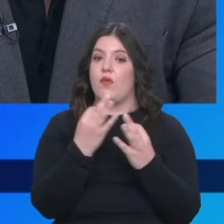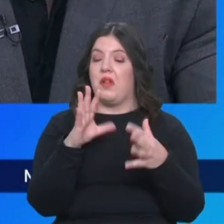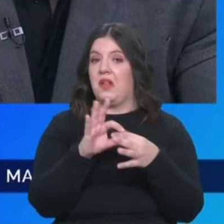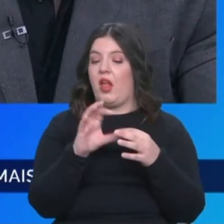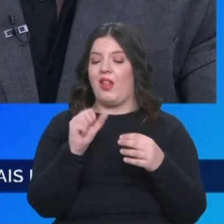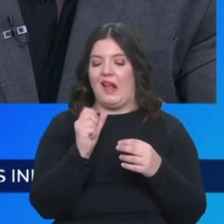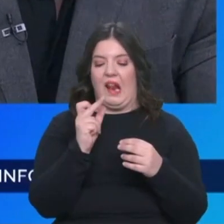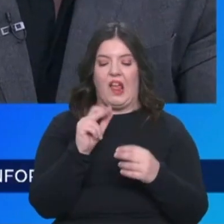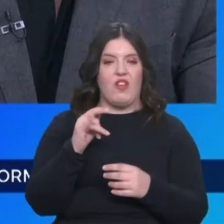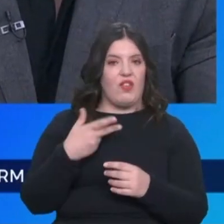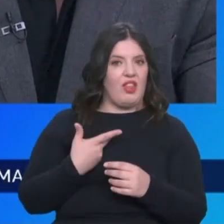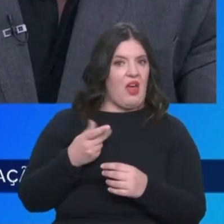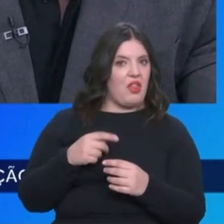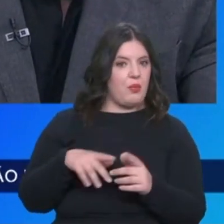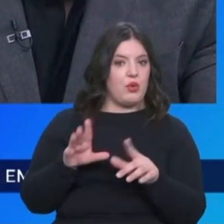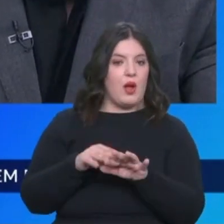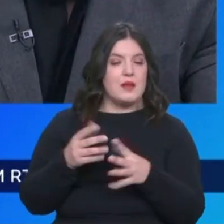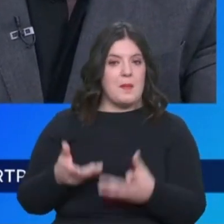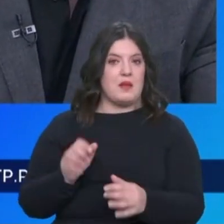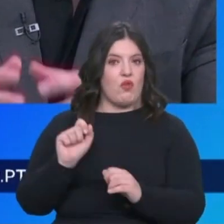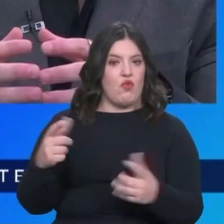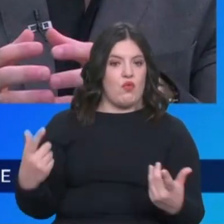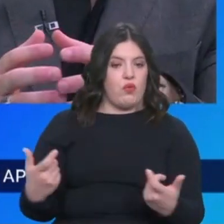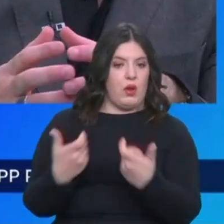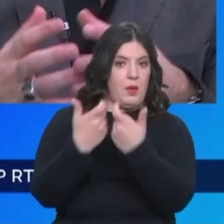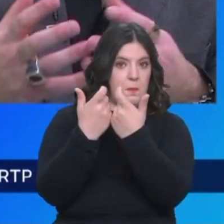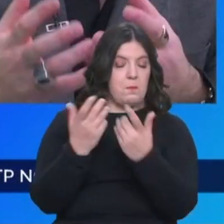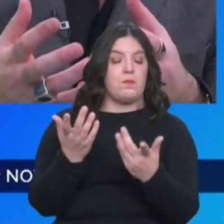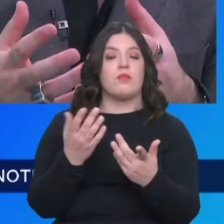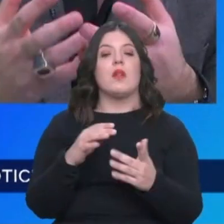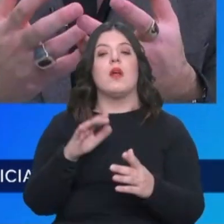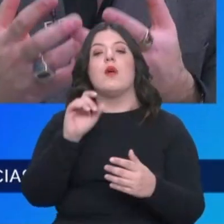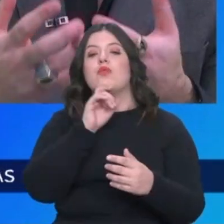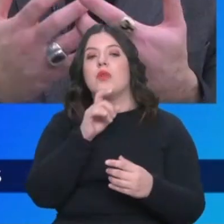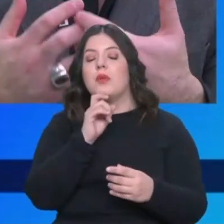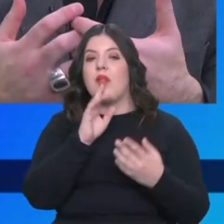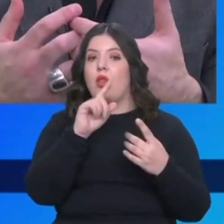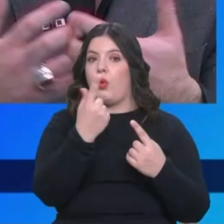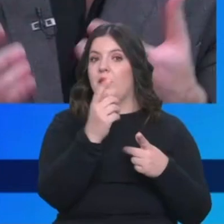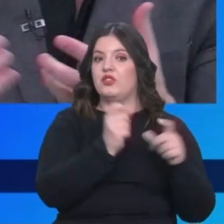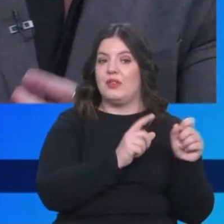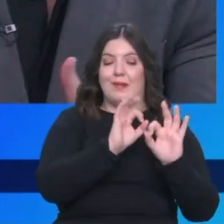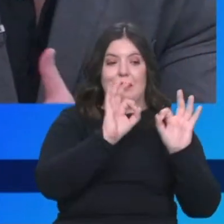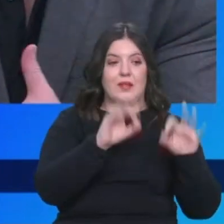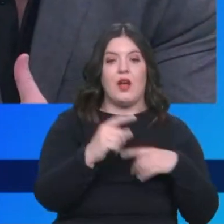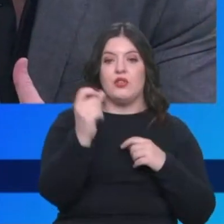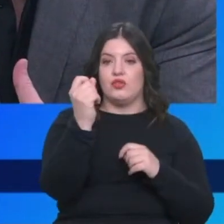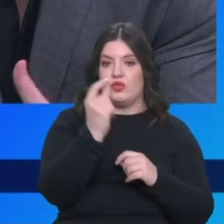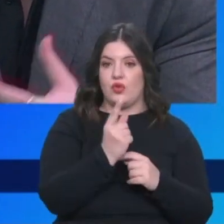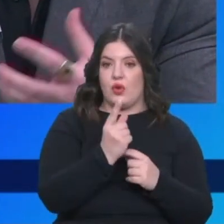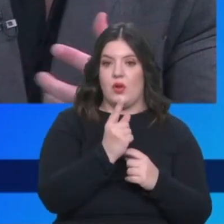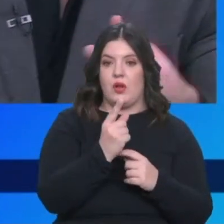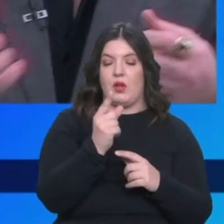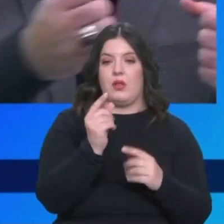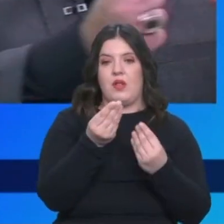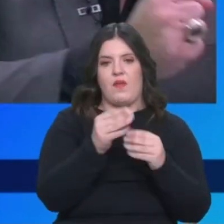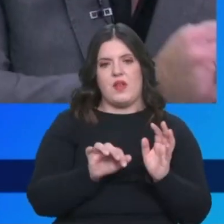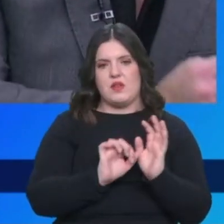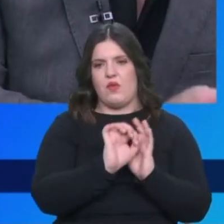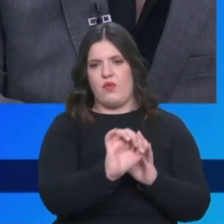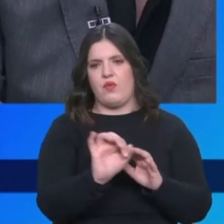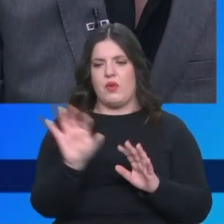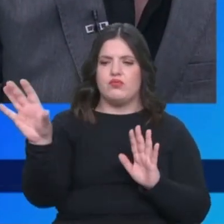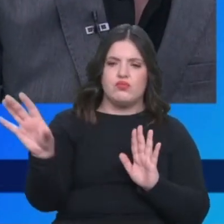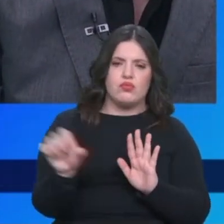gravitacionais. Então, este estudo diz o seguinte: qual é a capacidade, a probabilidade de uma estrela como o Sol, ainda por cima na sua infância, ter